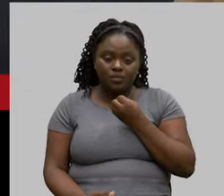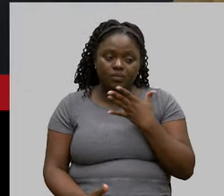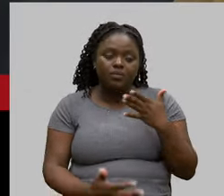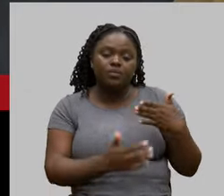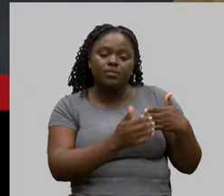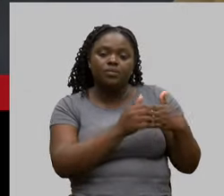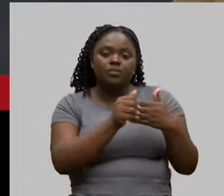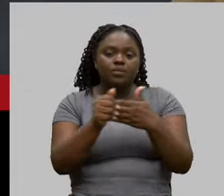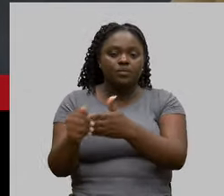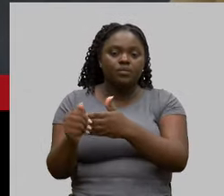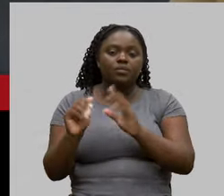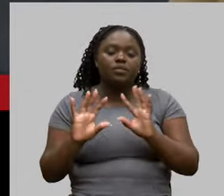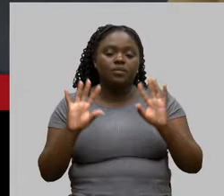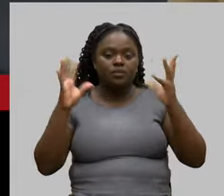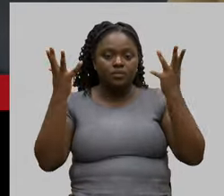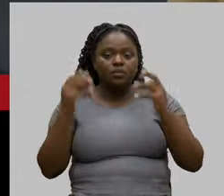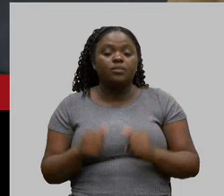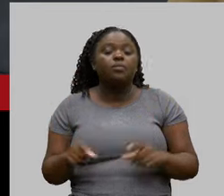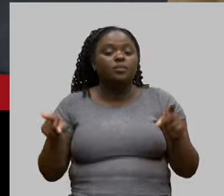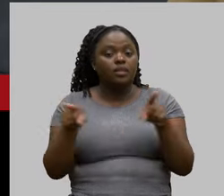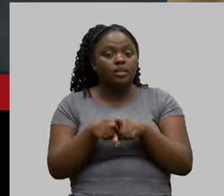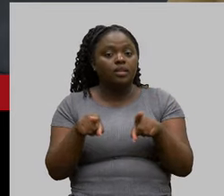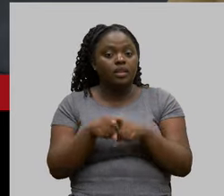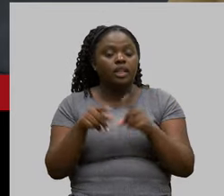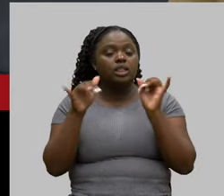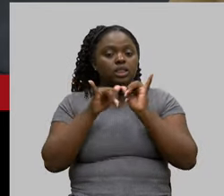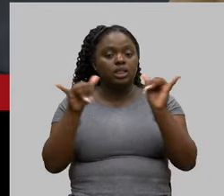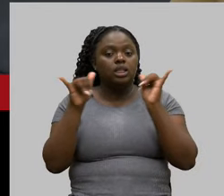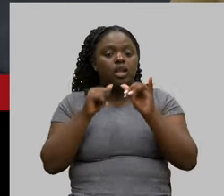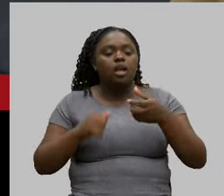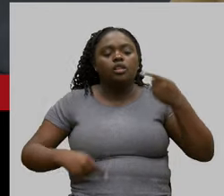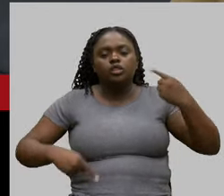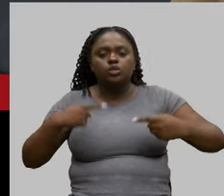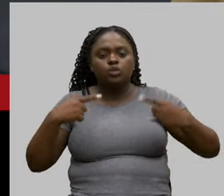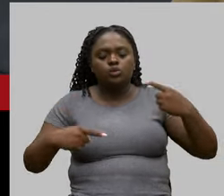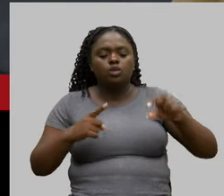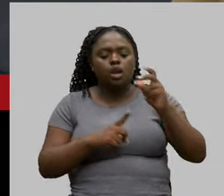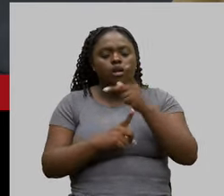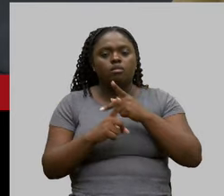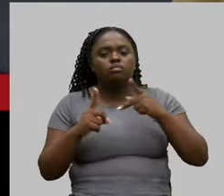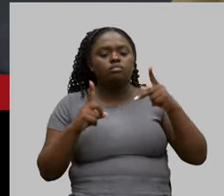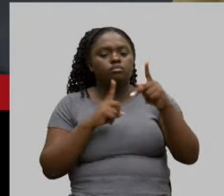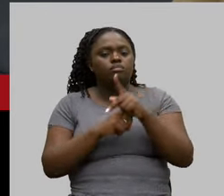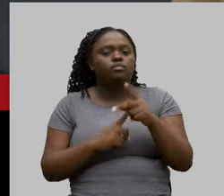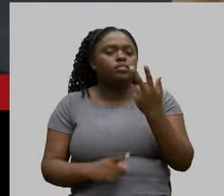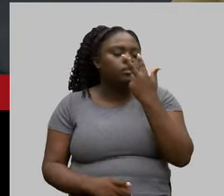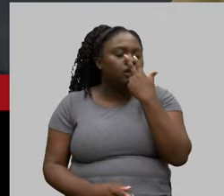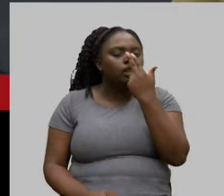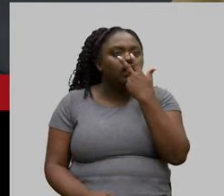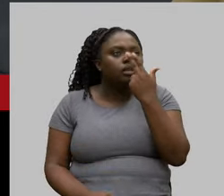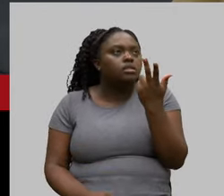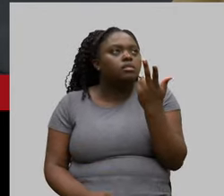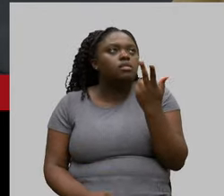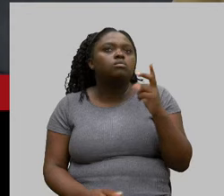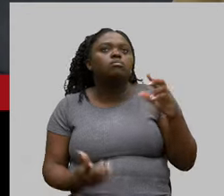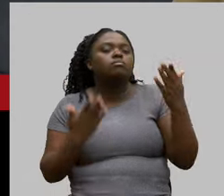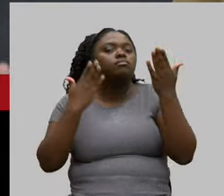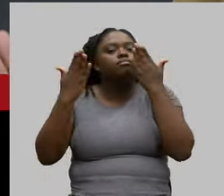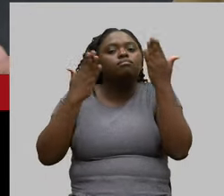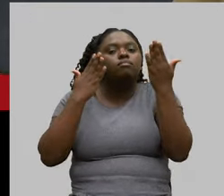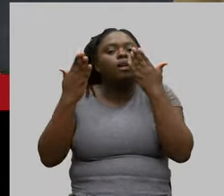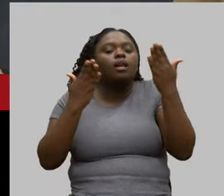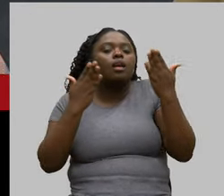desse evento e dizer que discutir Previdência Social É como se você tivesse num num num